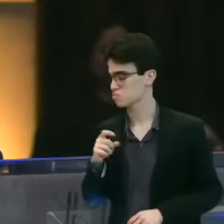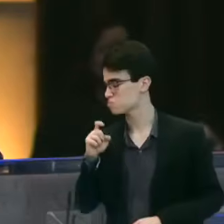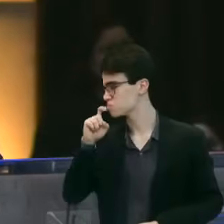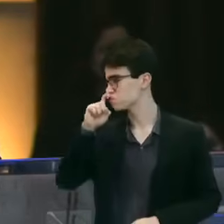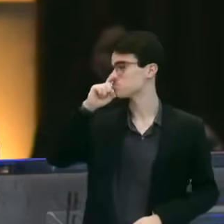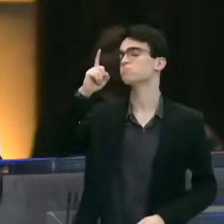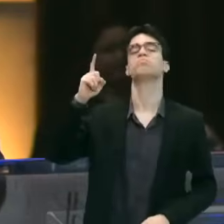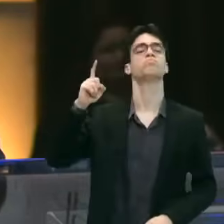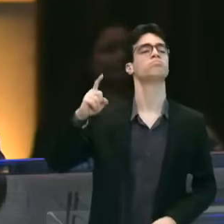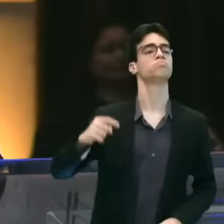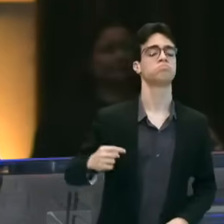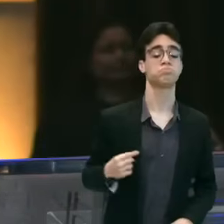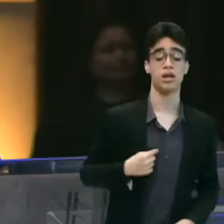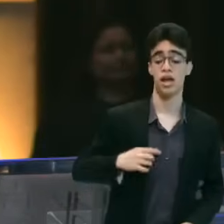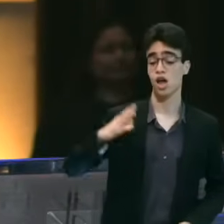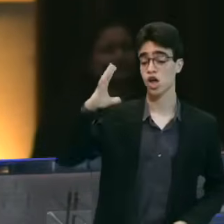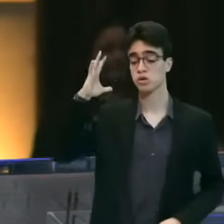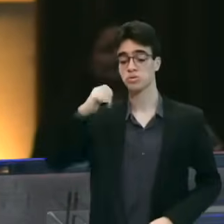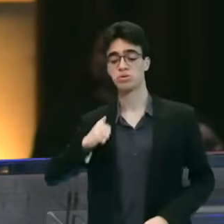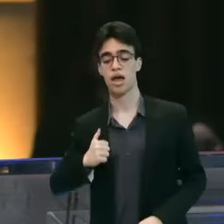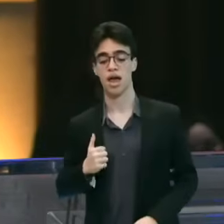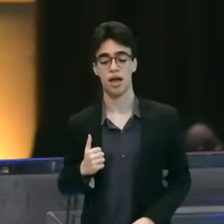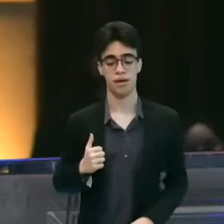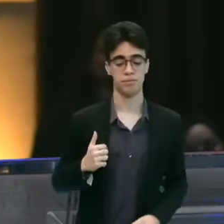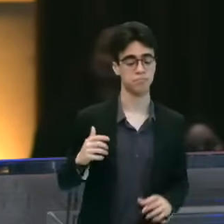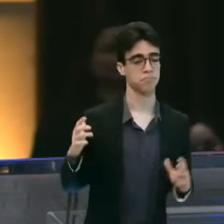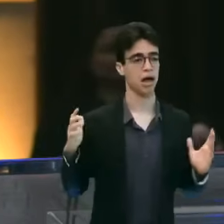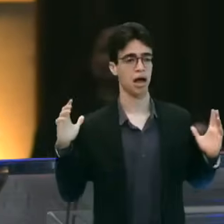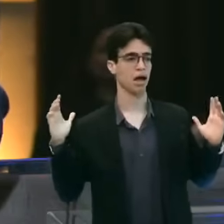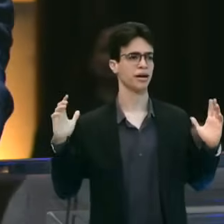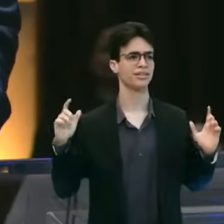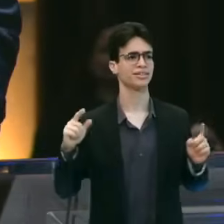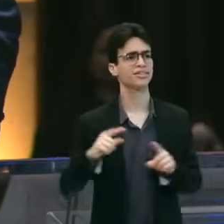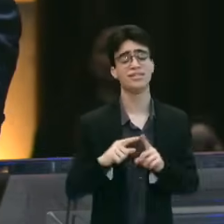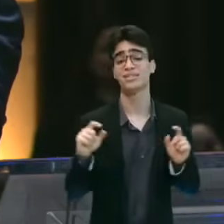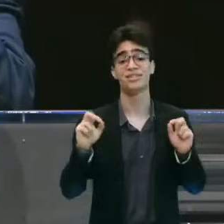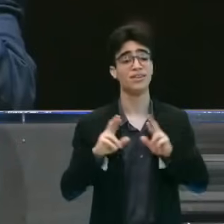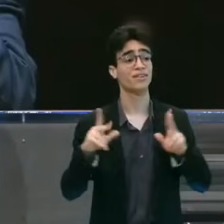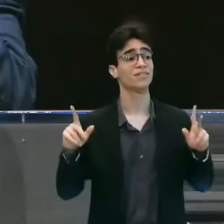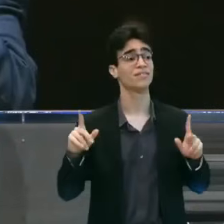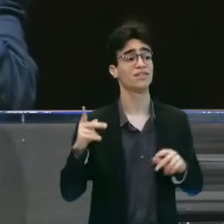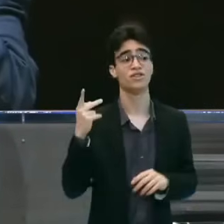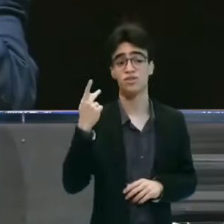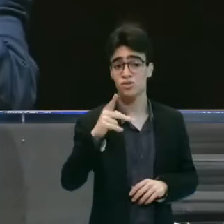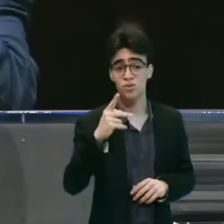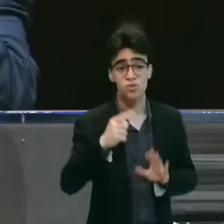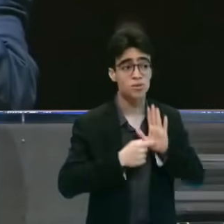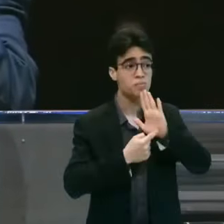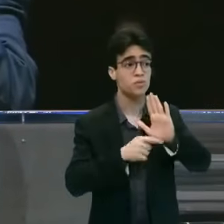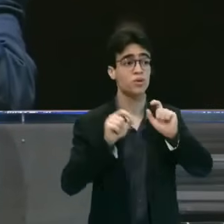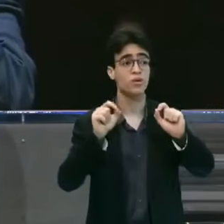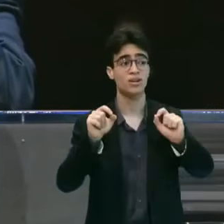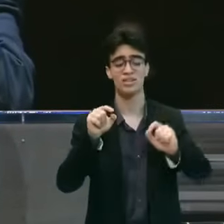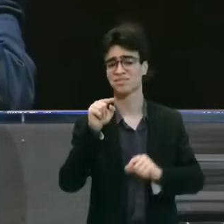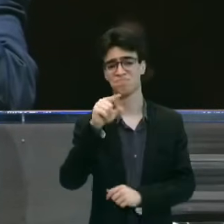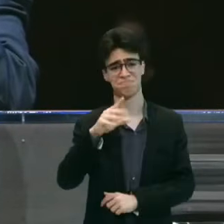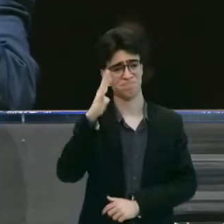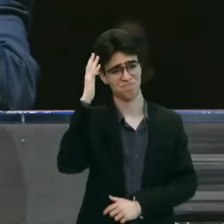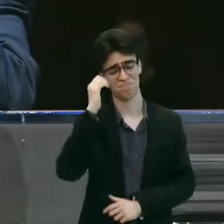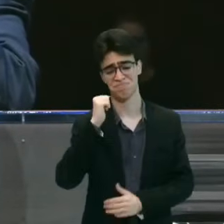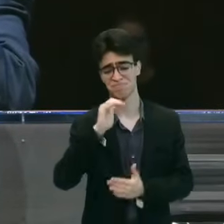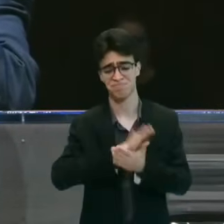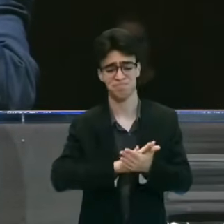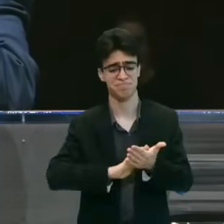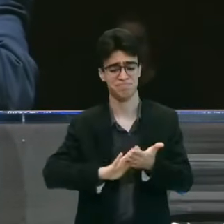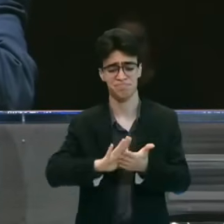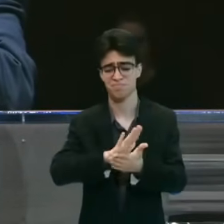e dizer, deixa que eu sei, eu me viro. Mas na verdade a tua história já provou que você não sabe nada,